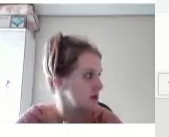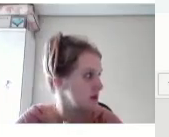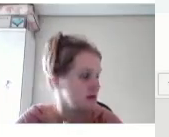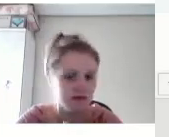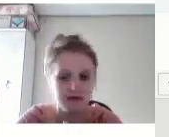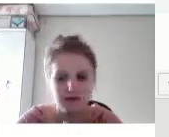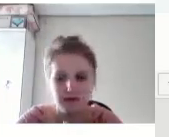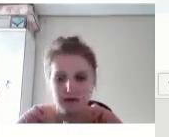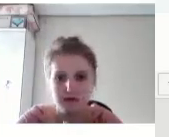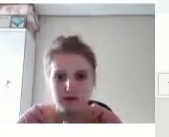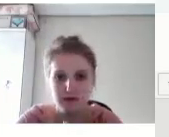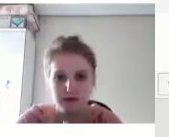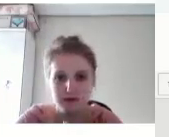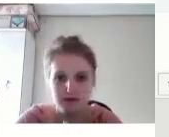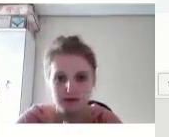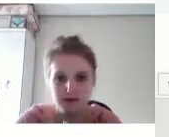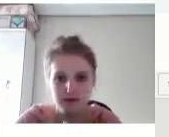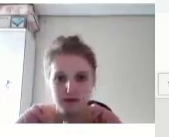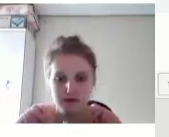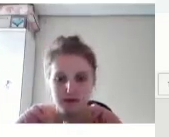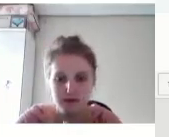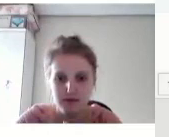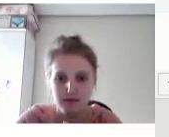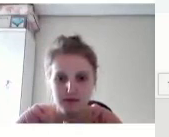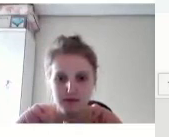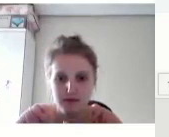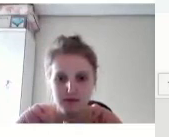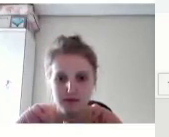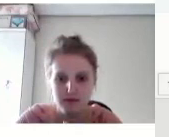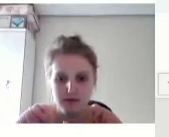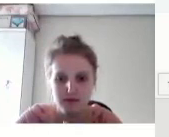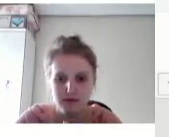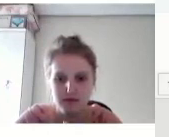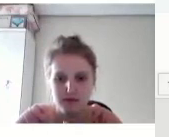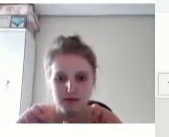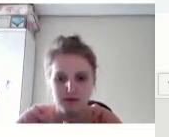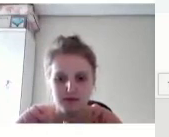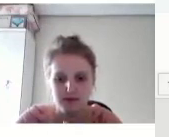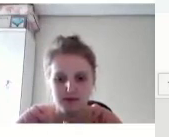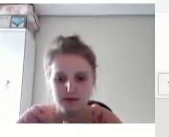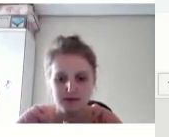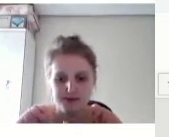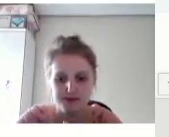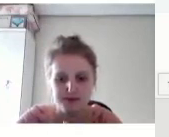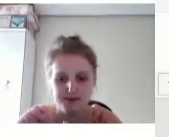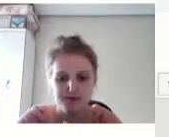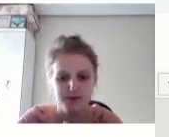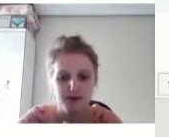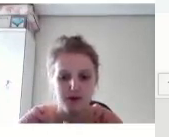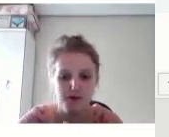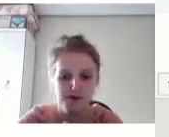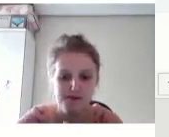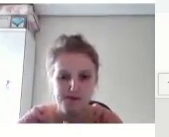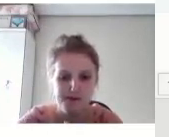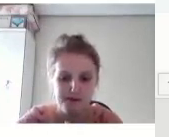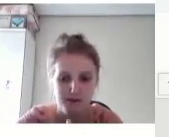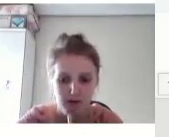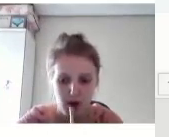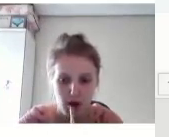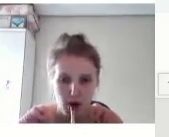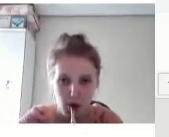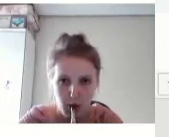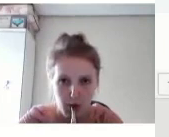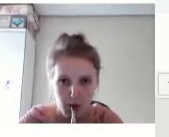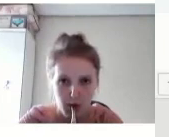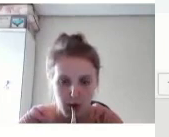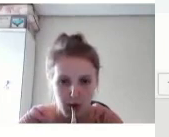em termos do parêntese de Poisson desta quantidade hamiltoniana? É porque a gente vai escrever agora, construir, né, os operadores